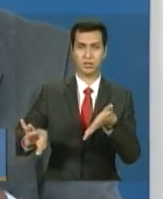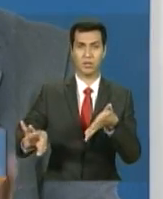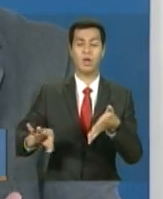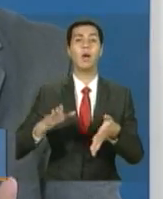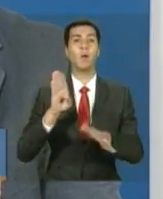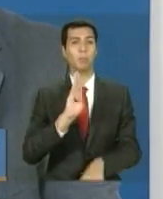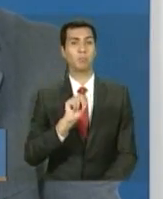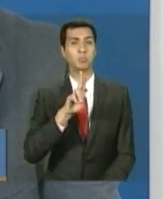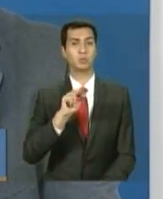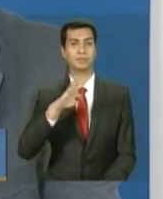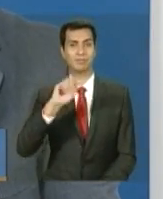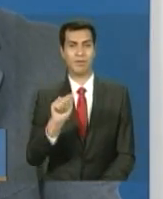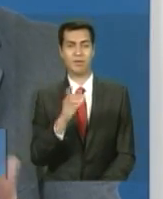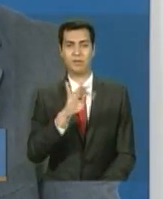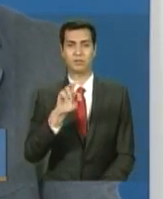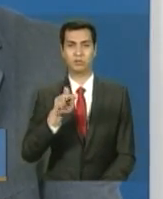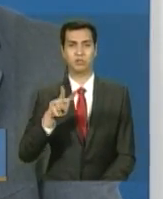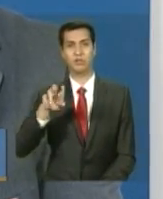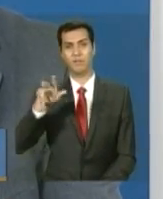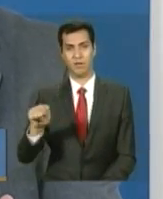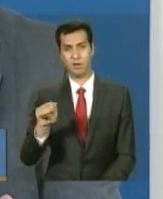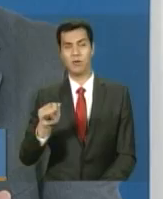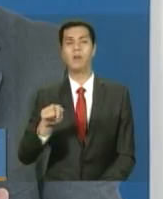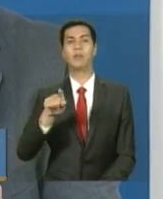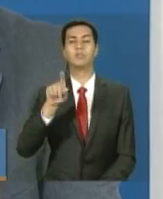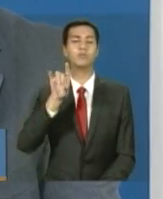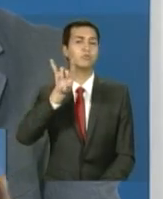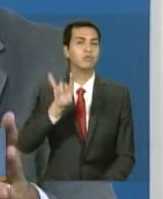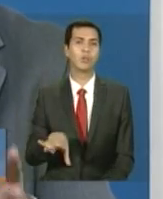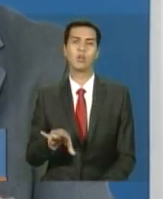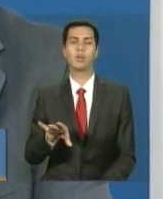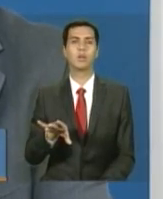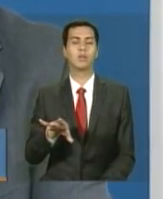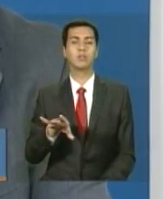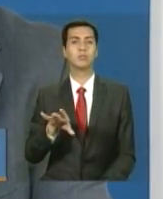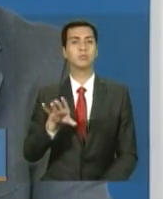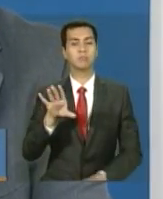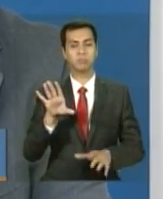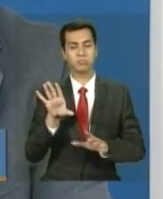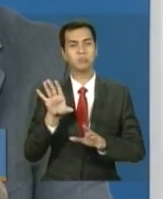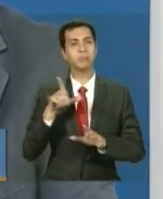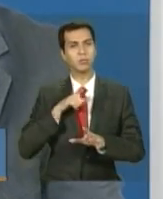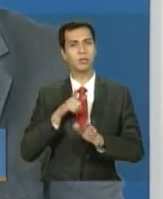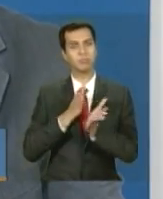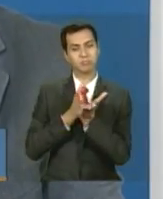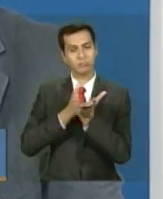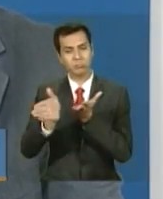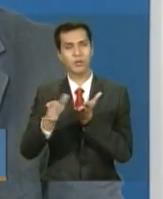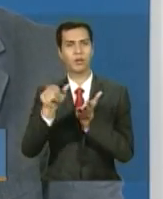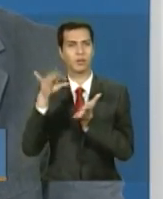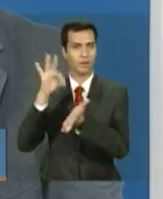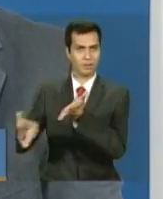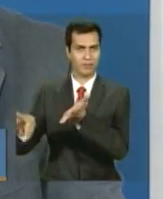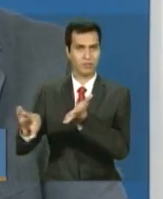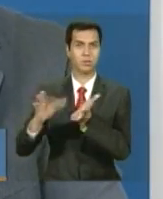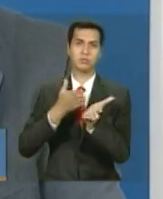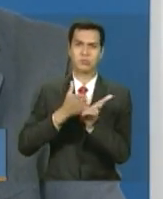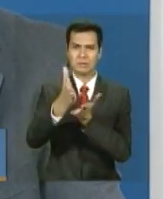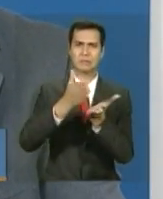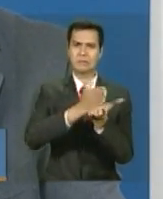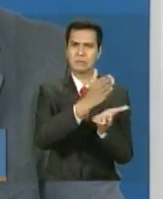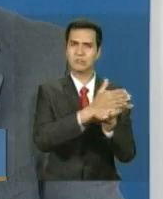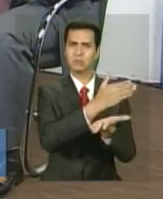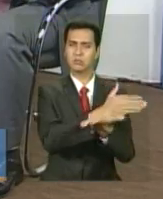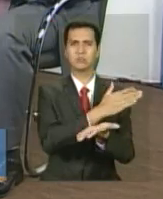uma das eh eh eh dimensões que nós podemos dar buscativa é a dimensão do cadastramento mas ela tem outras também depois de